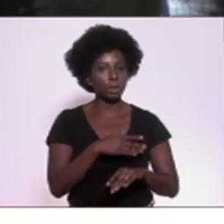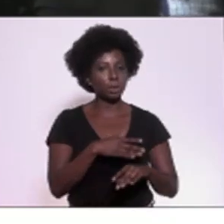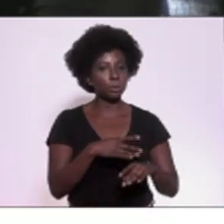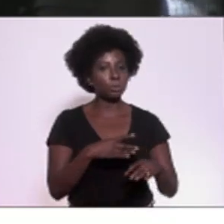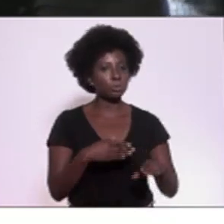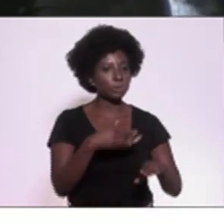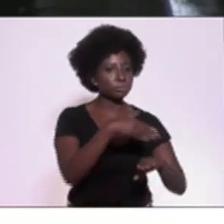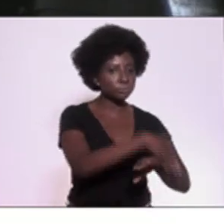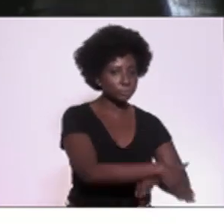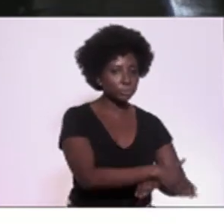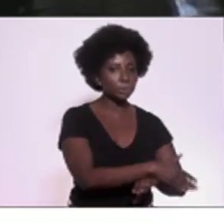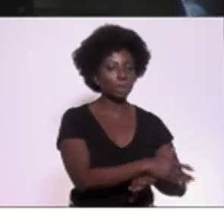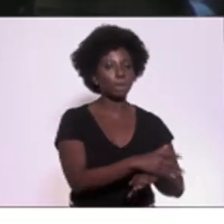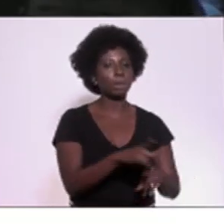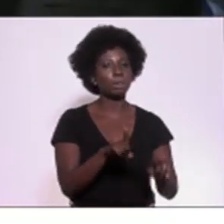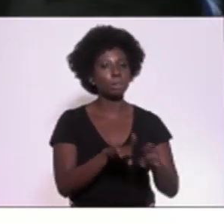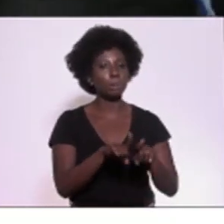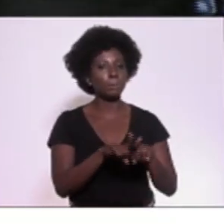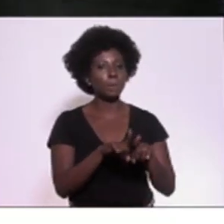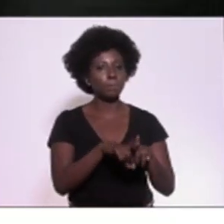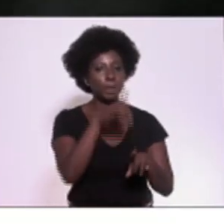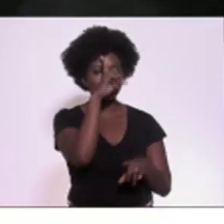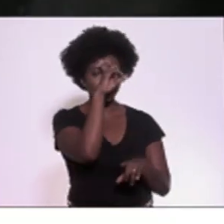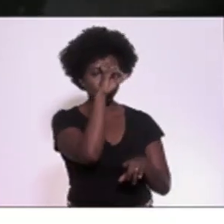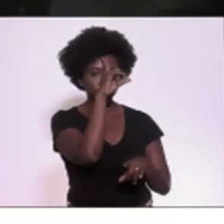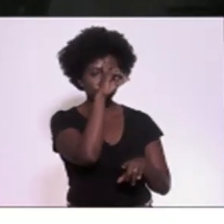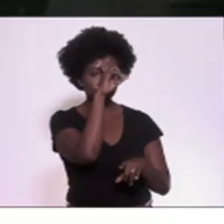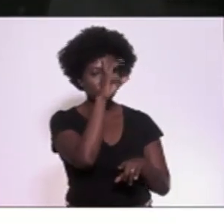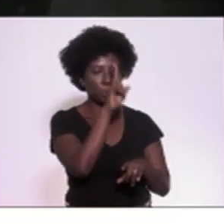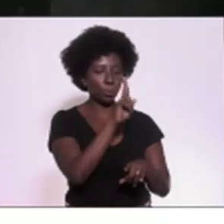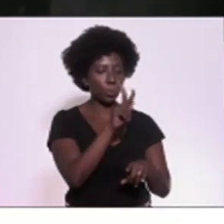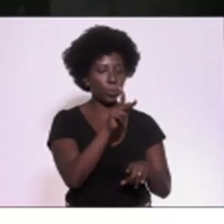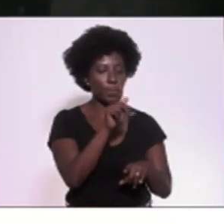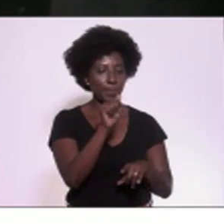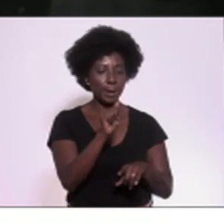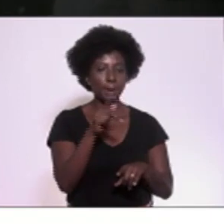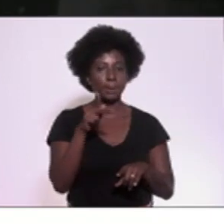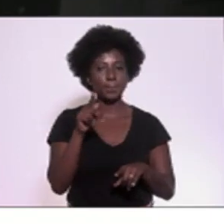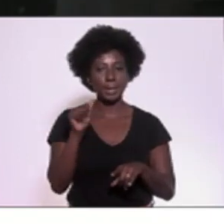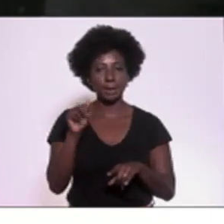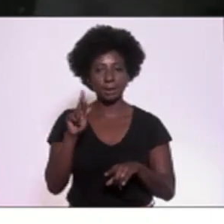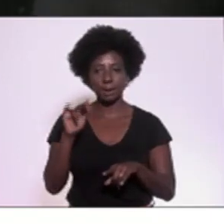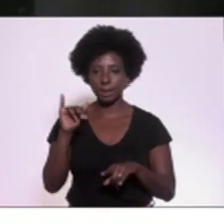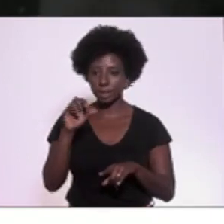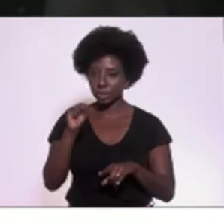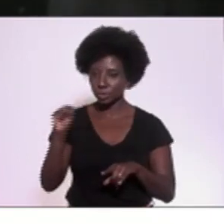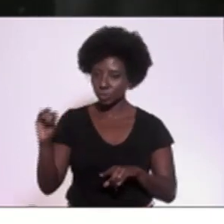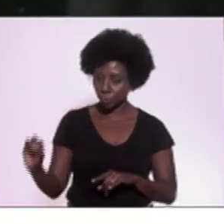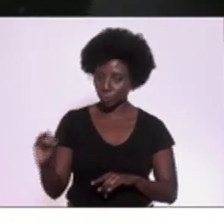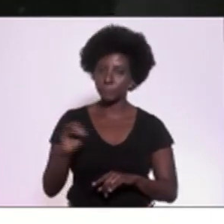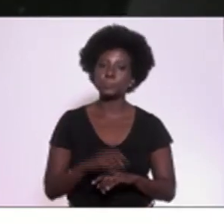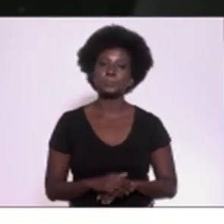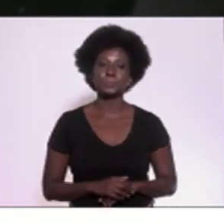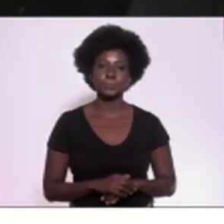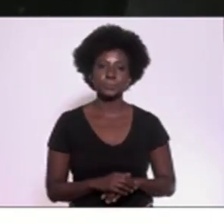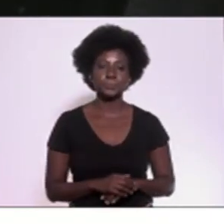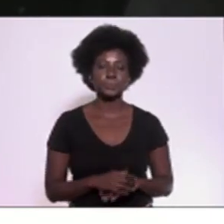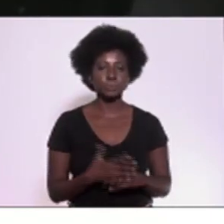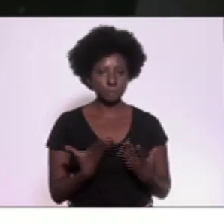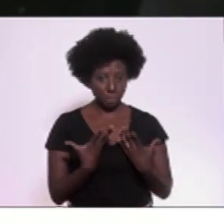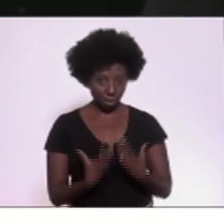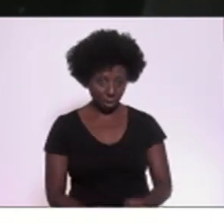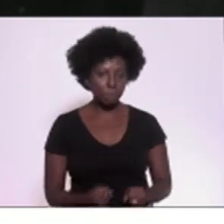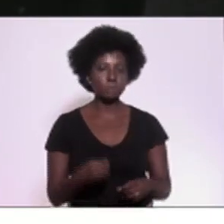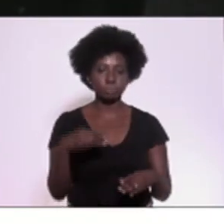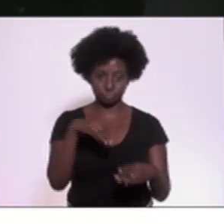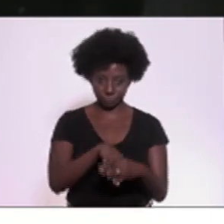pronto atendimento 24 horas, UPA Paraíso. Parecida à comissão de indicação, indicações de legislativa favorável, relator deputado